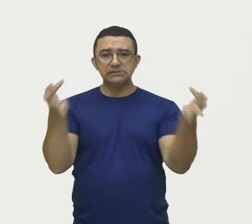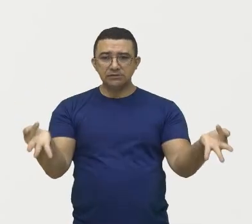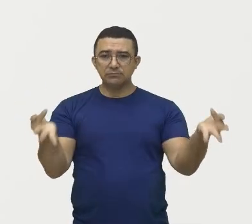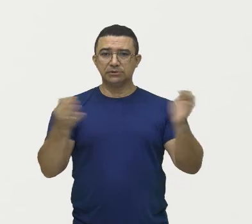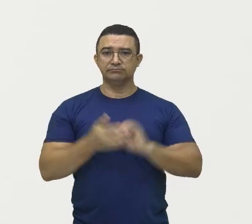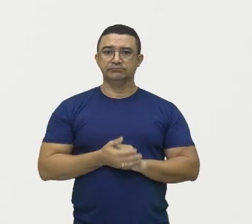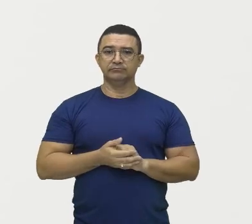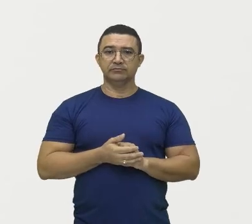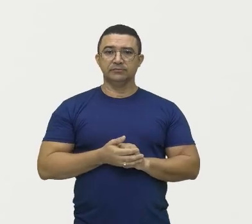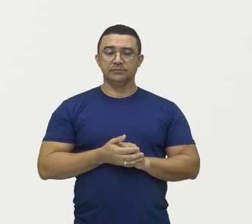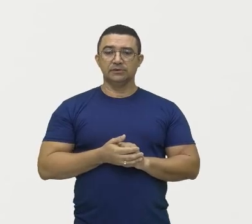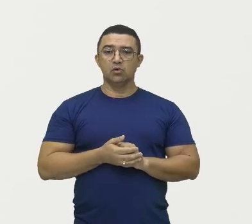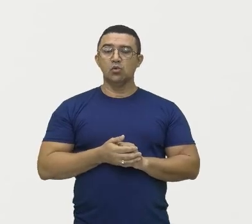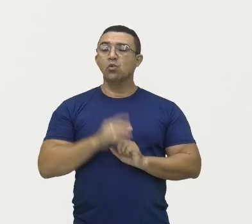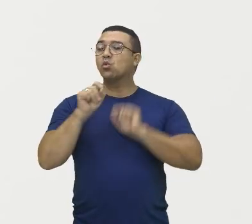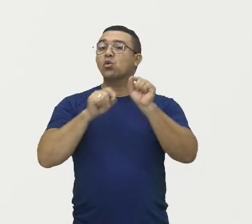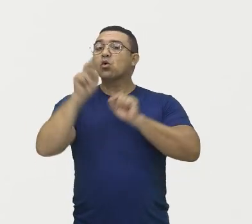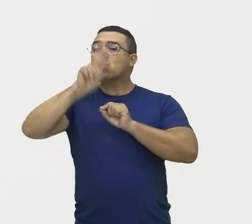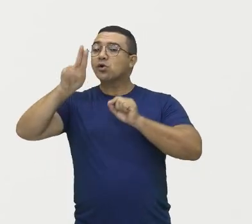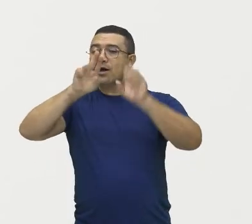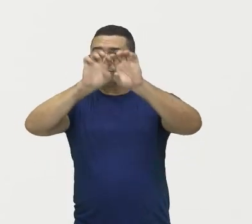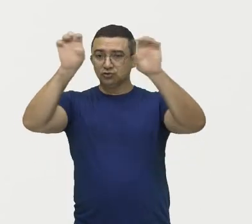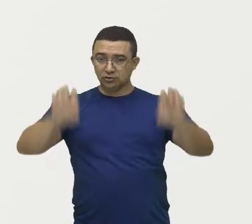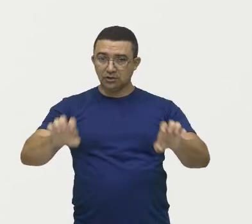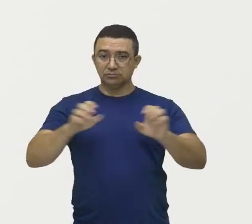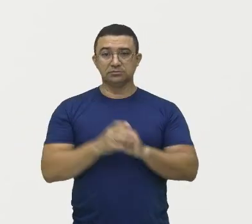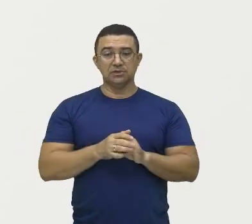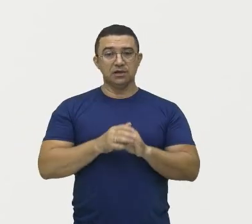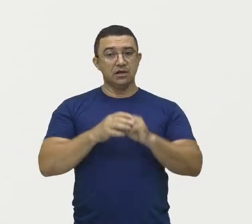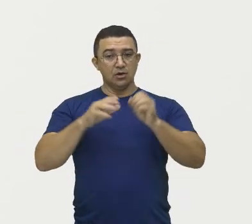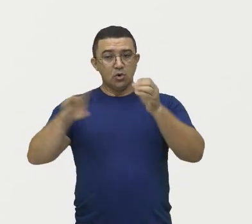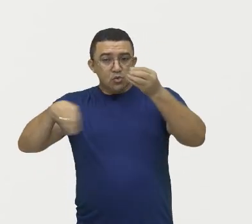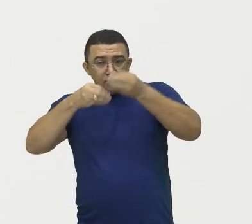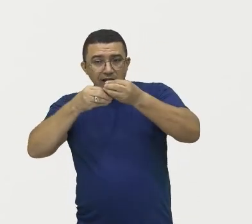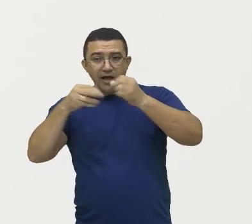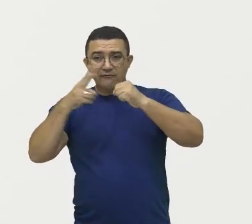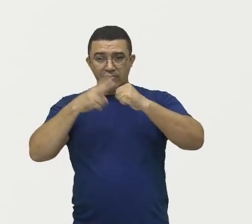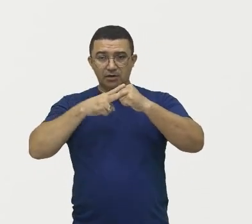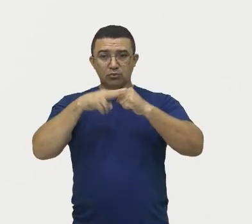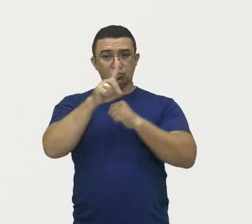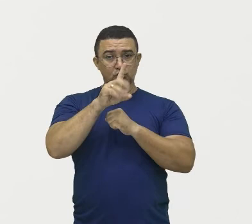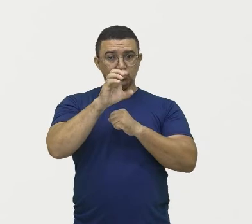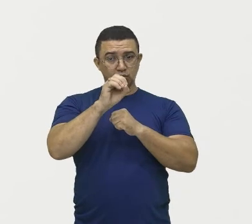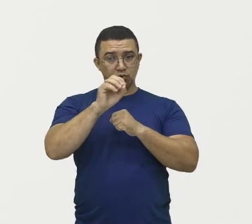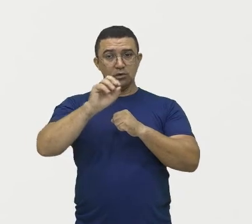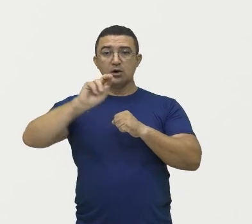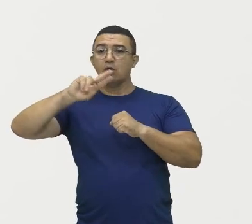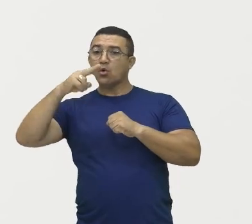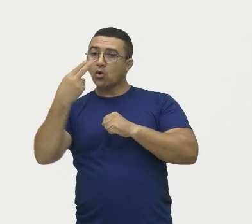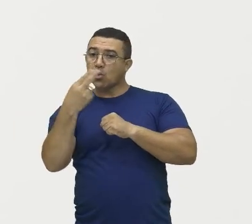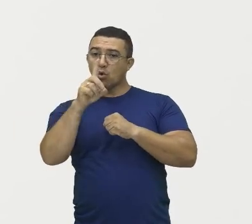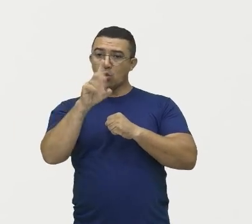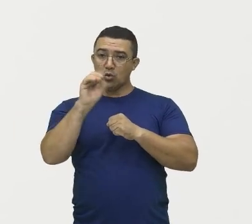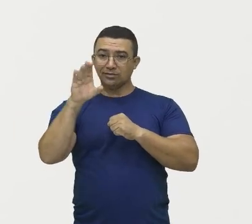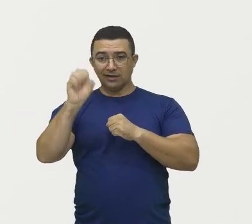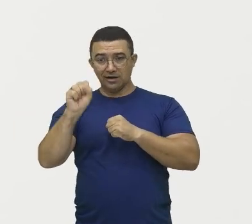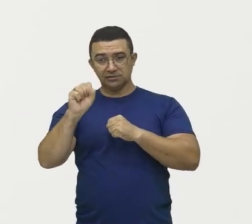Para frases, né, negativas do simple present, usaremos os auxiliares do or does, mais not. Ou as abreviações don't or